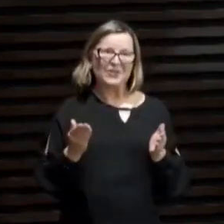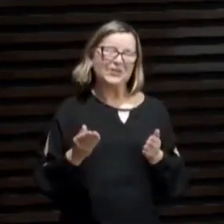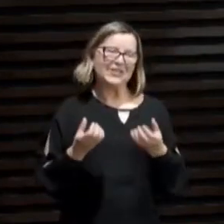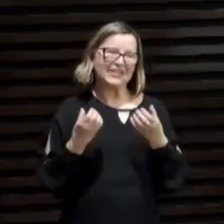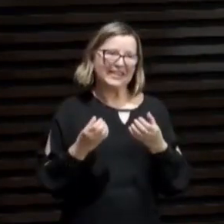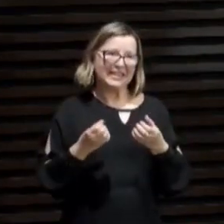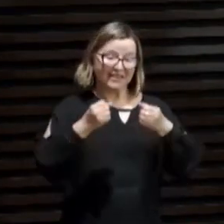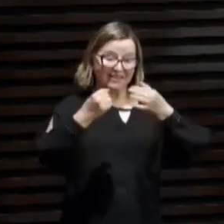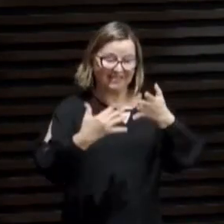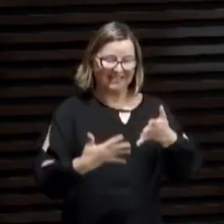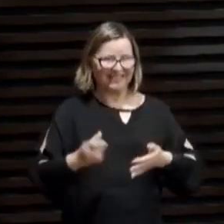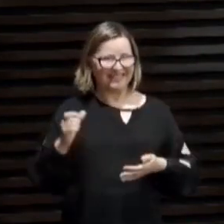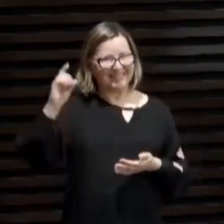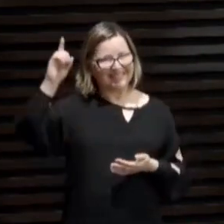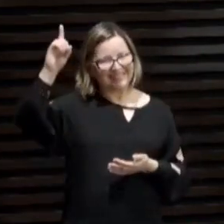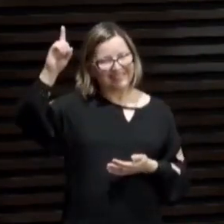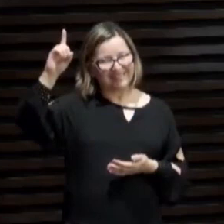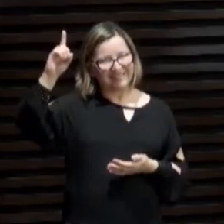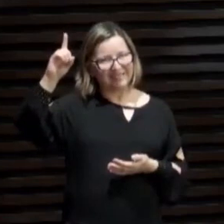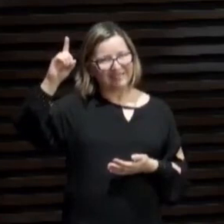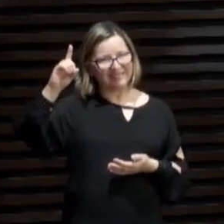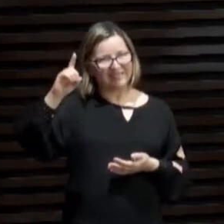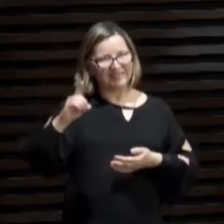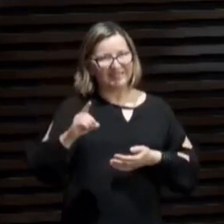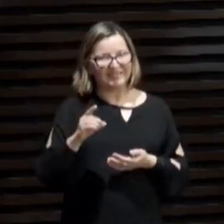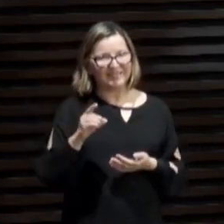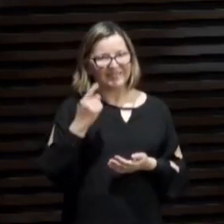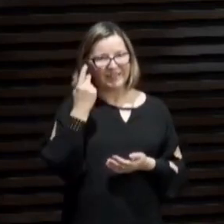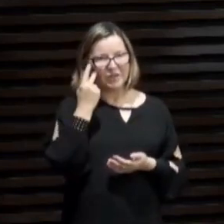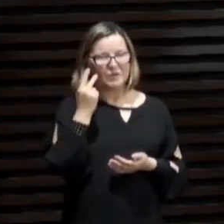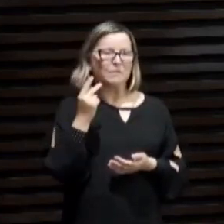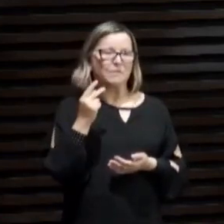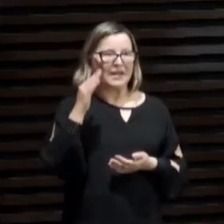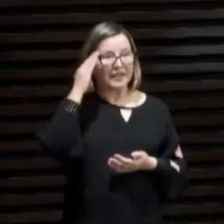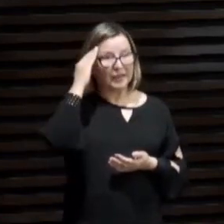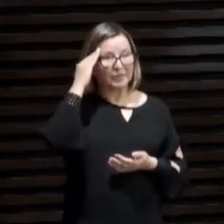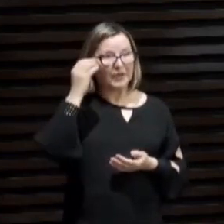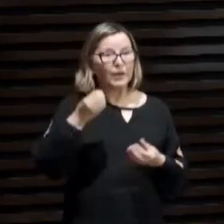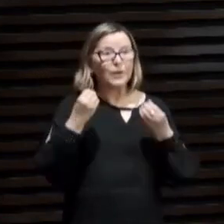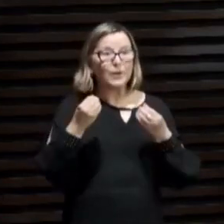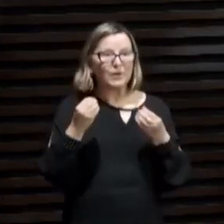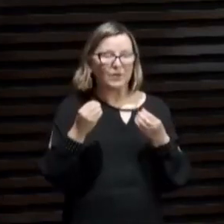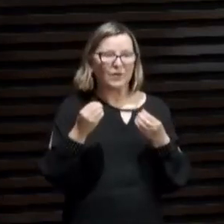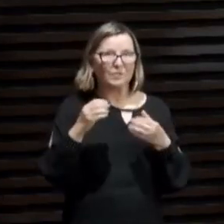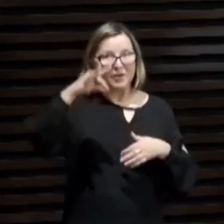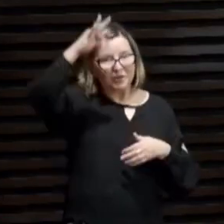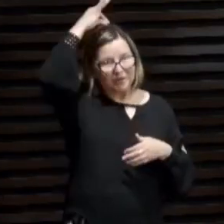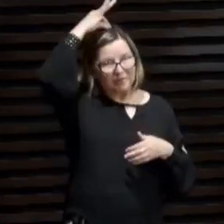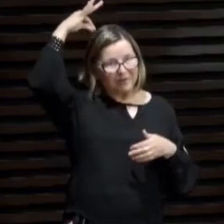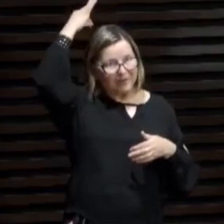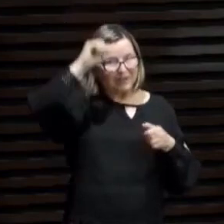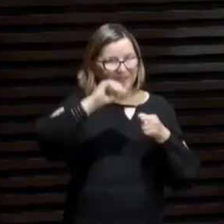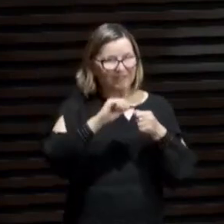para tentar ver como que o Espírito Santo agia e ainda age na vida do